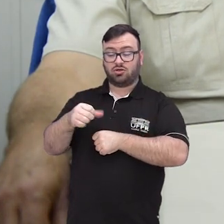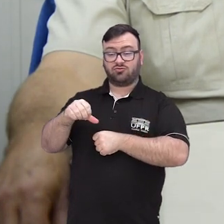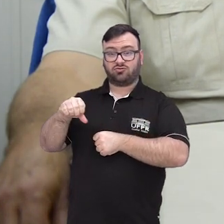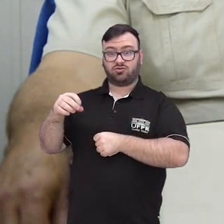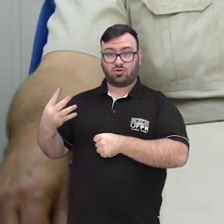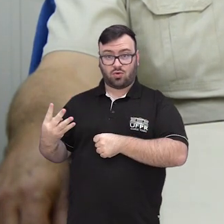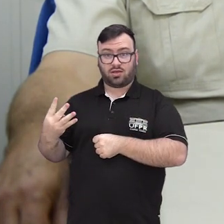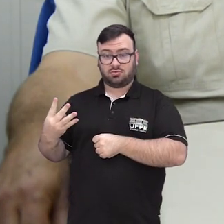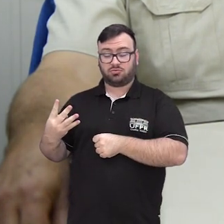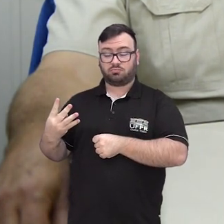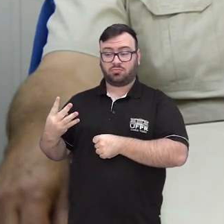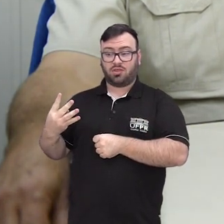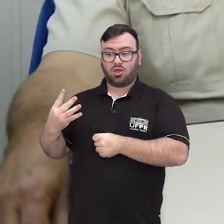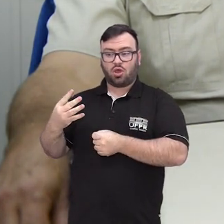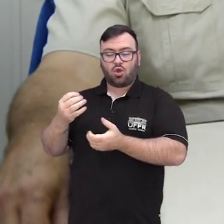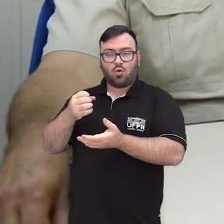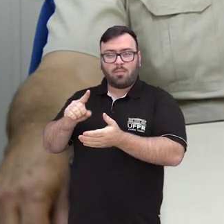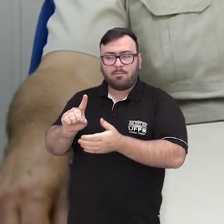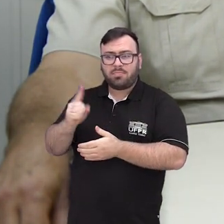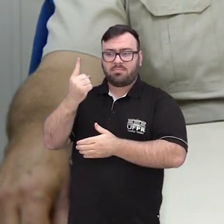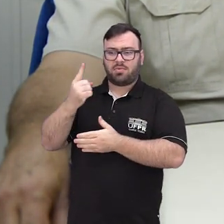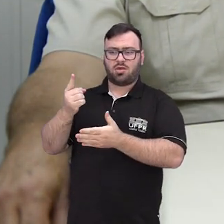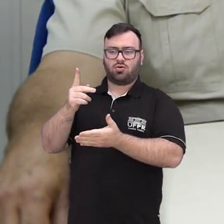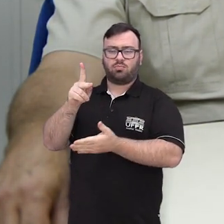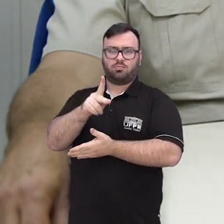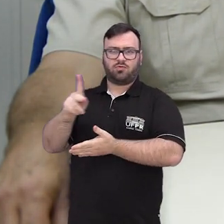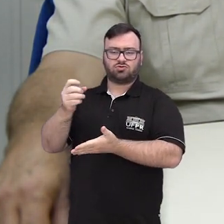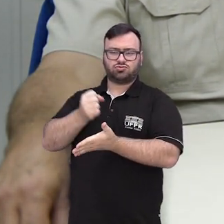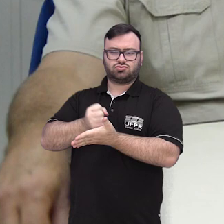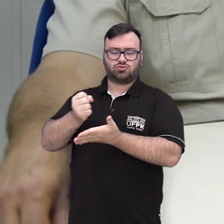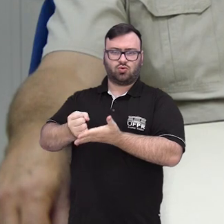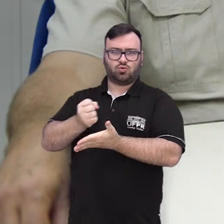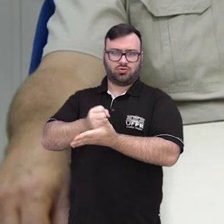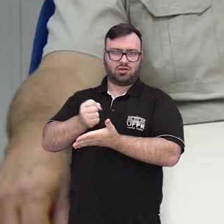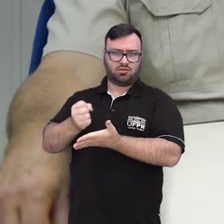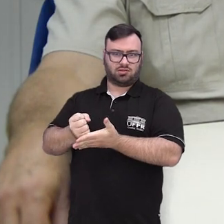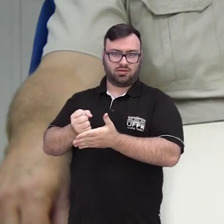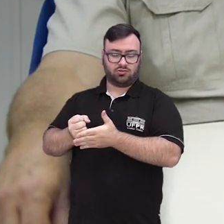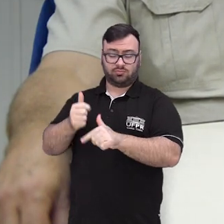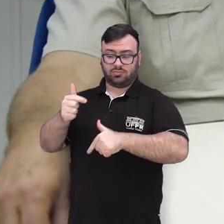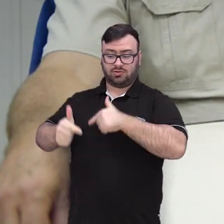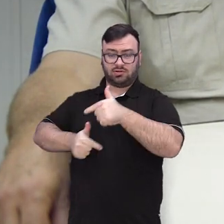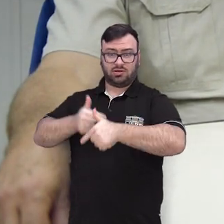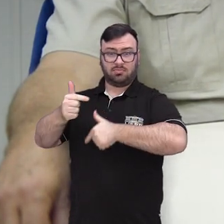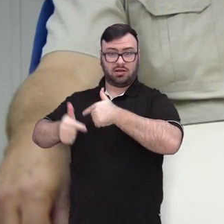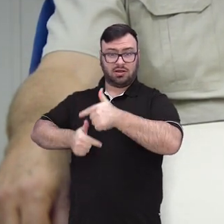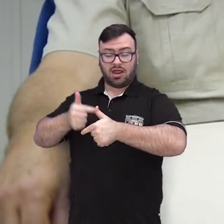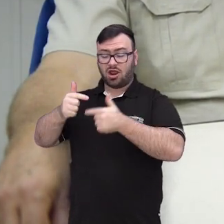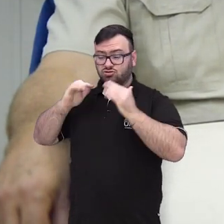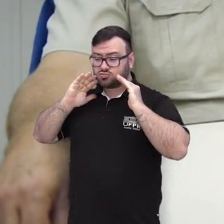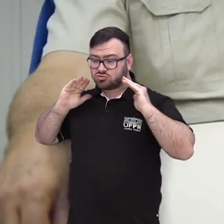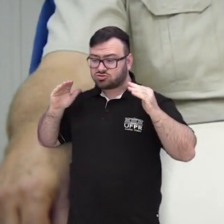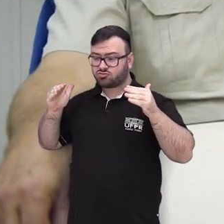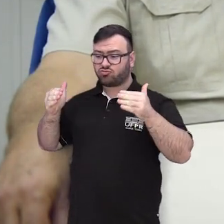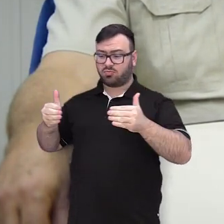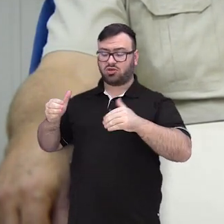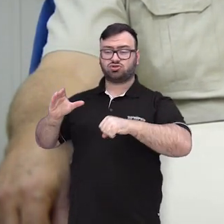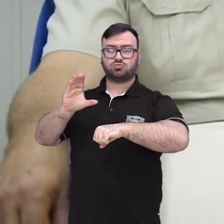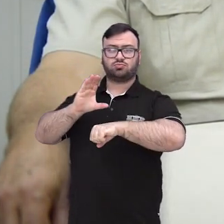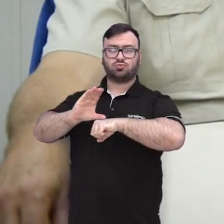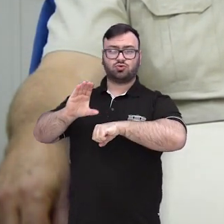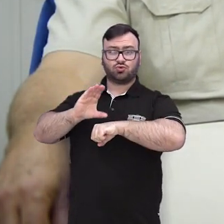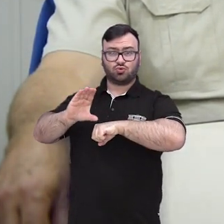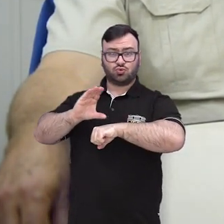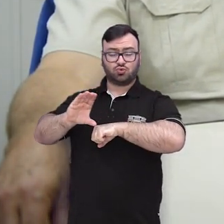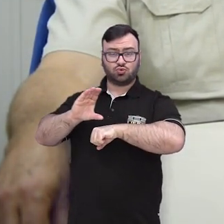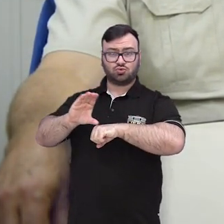1994, né, como um dos primeiros professores contratados para exclusivos, né, aqui para o